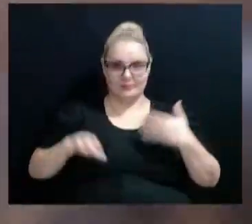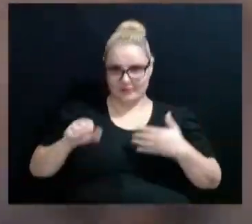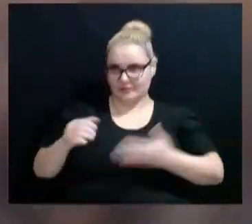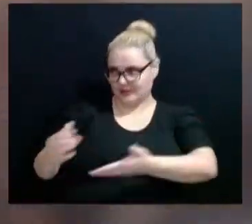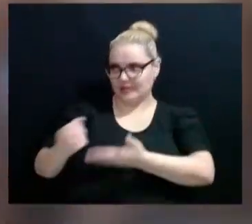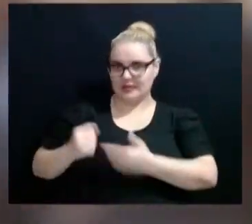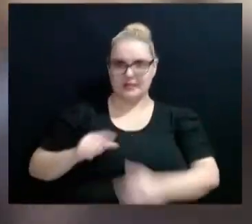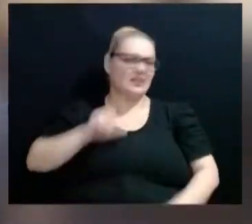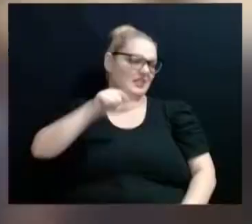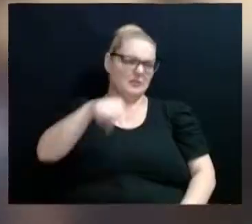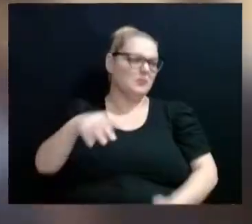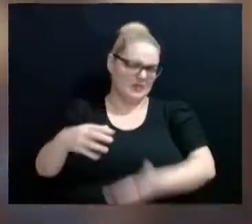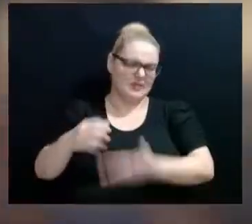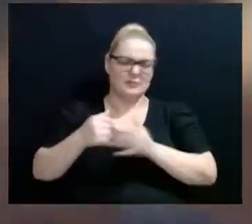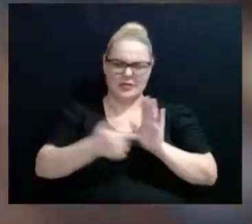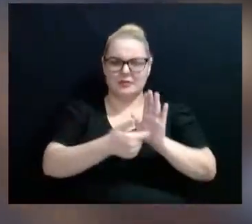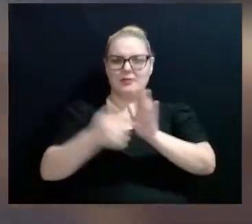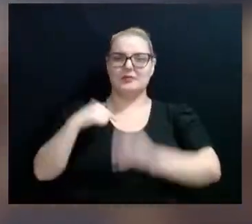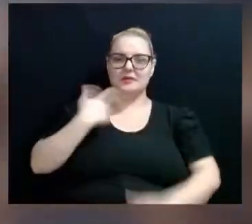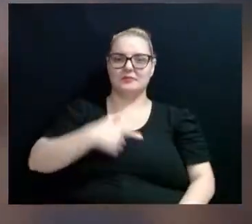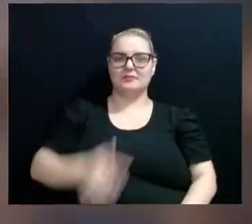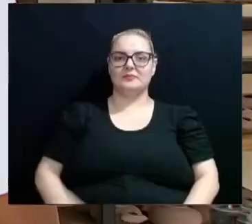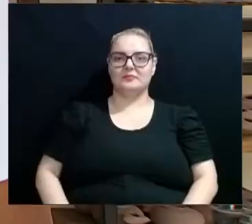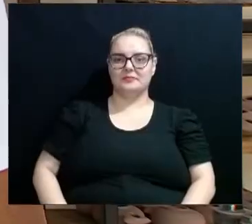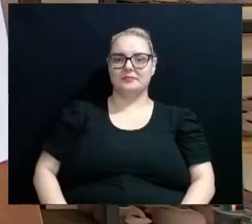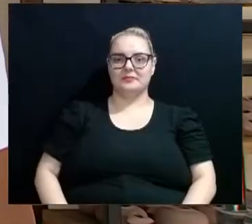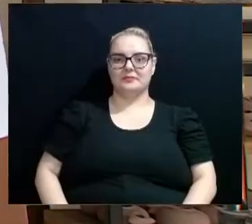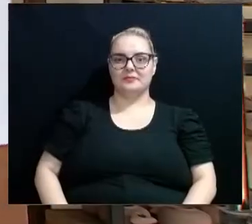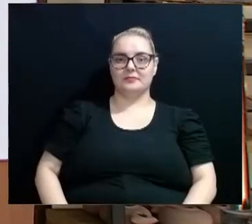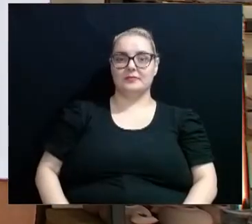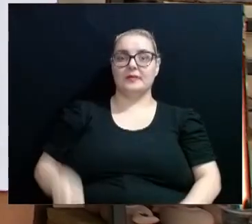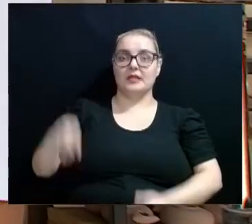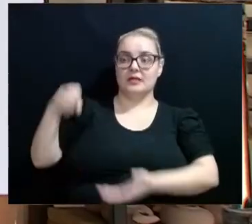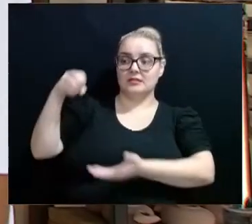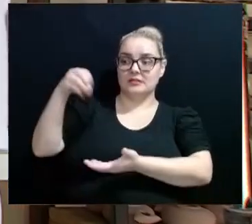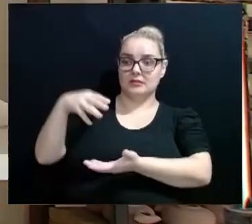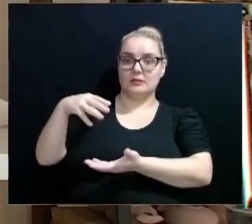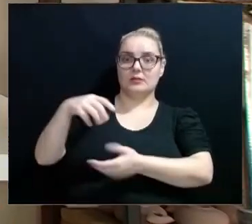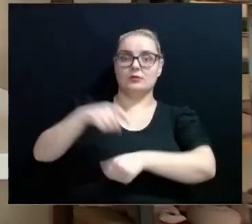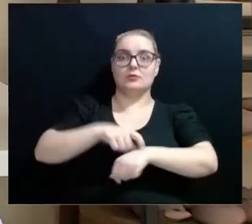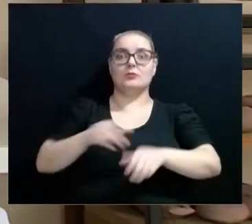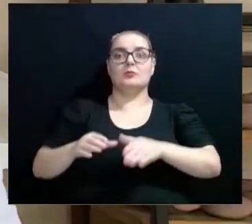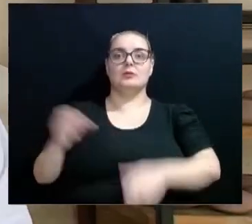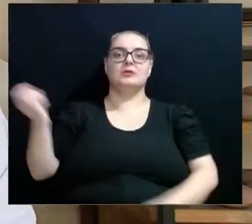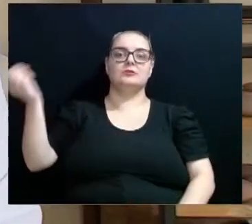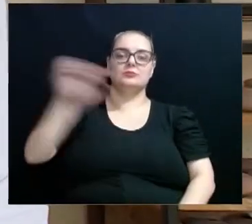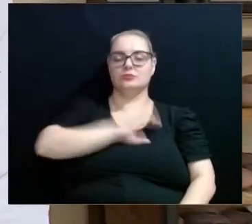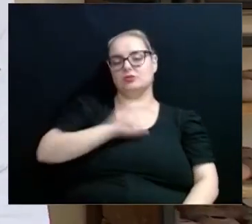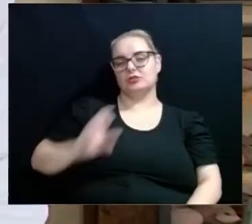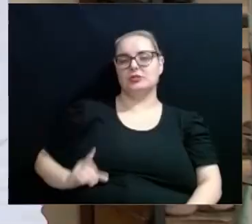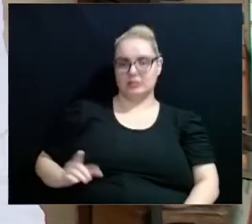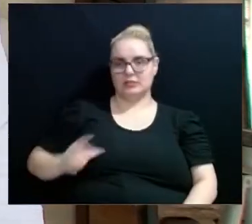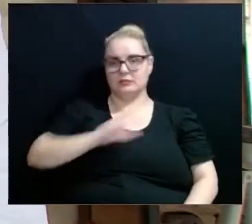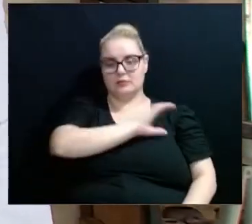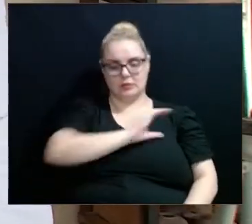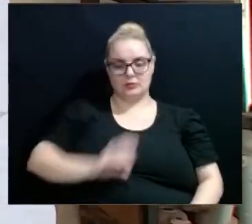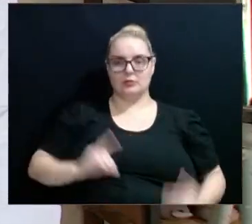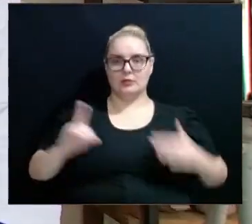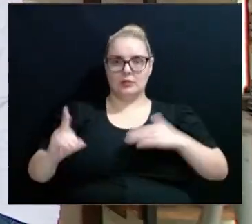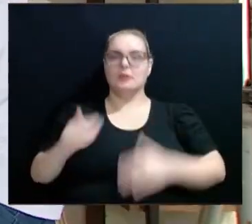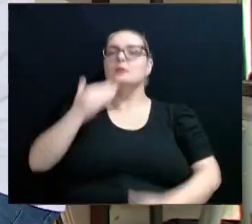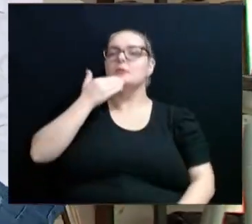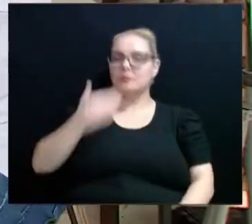esses pequenininhos que estão um pouquinho aí atrás de Deixa eu você, o que pegar. que Posso é? pegar? Ah, depois você Não, tá pega para bom. mostrar pra gente, Tá. peraí. São lâmpadas do tempo de